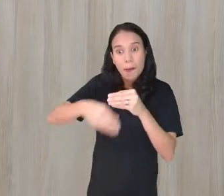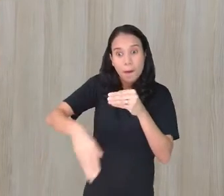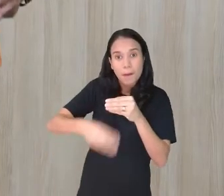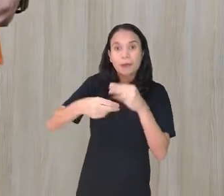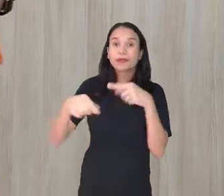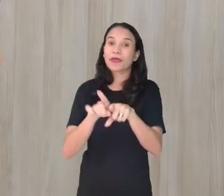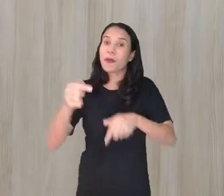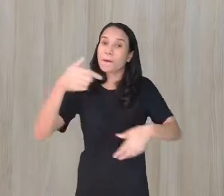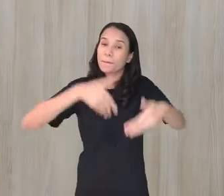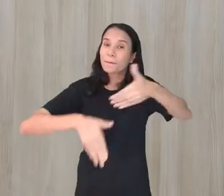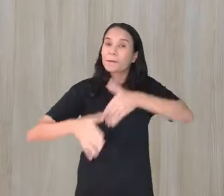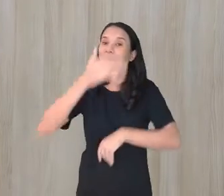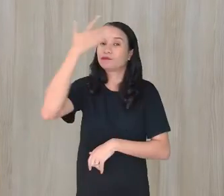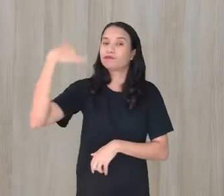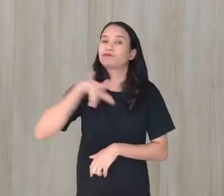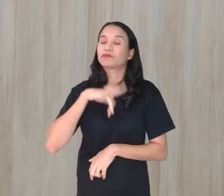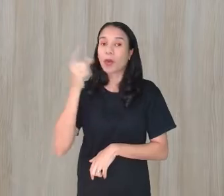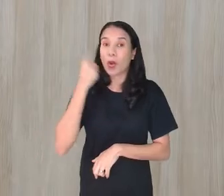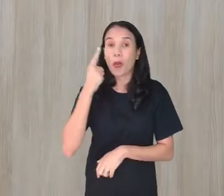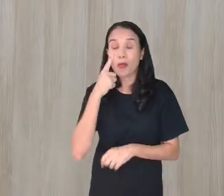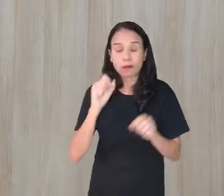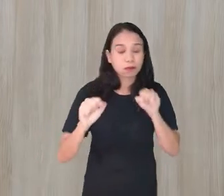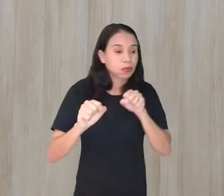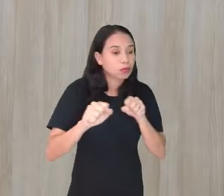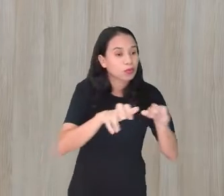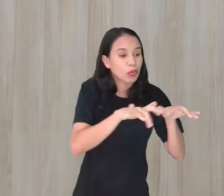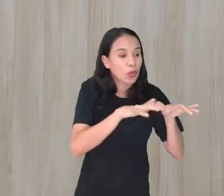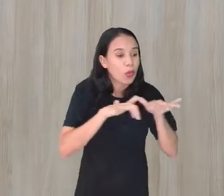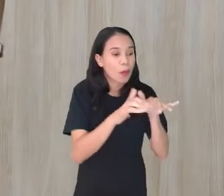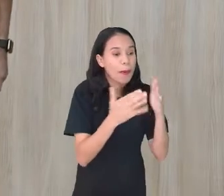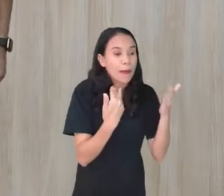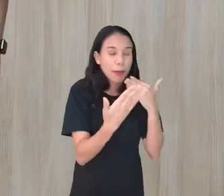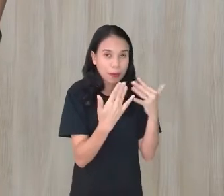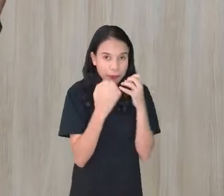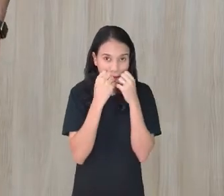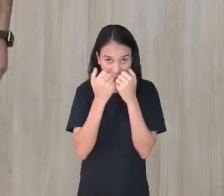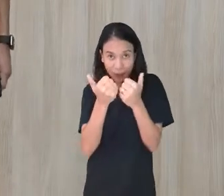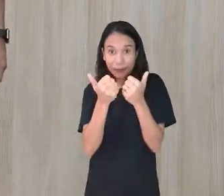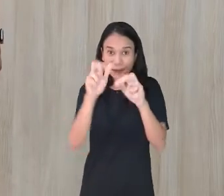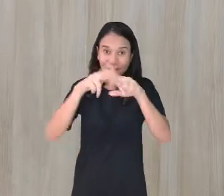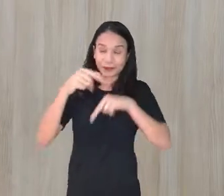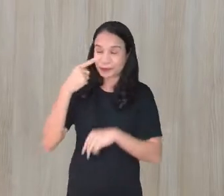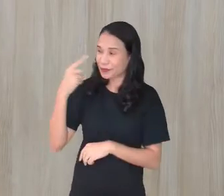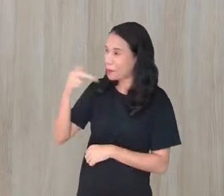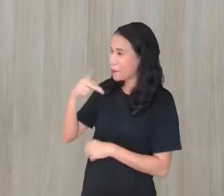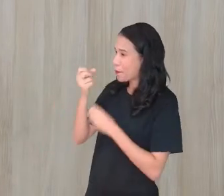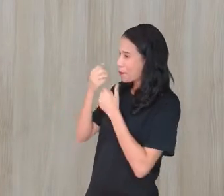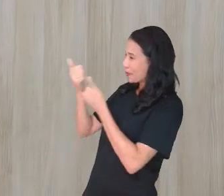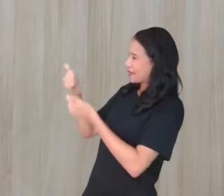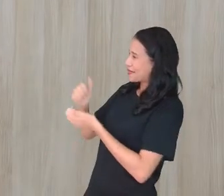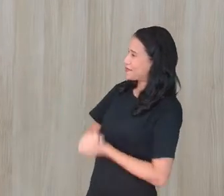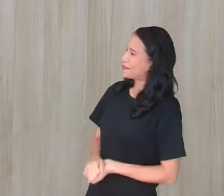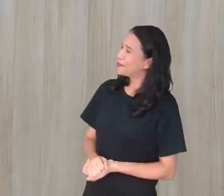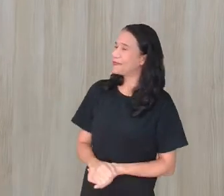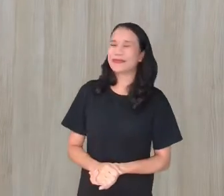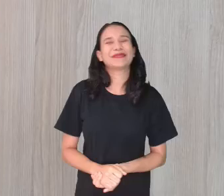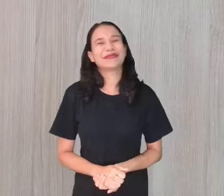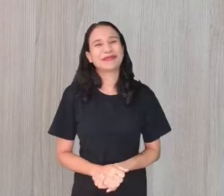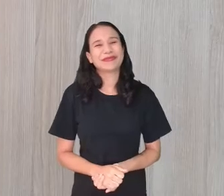a participação aí, verificando a movimentação no chat, beleza? E aí, Tiago, bom dia para tu, como é que tu